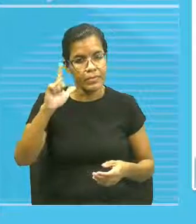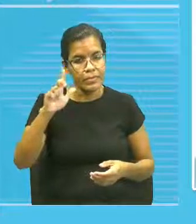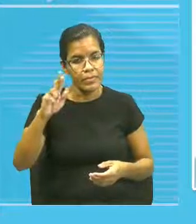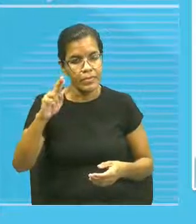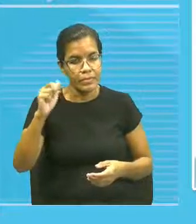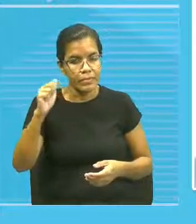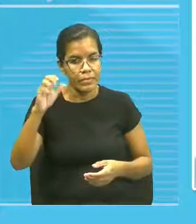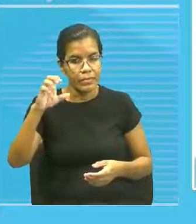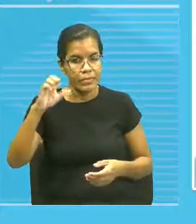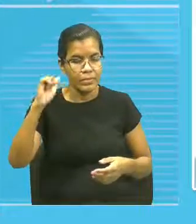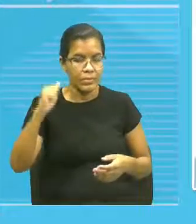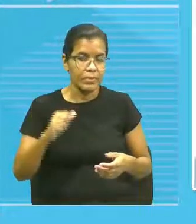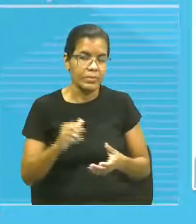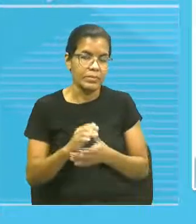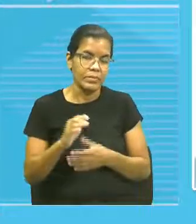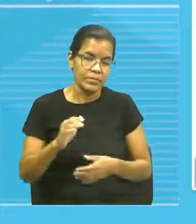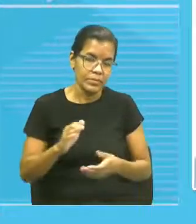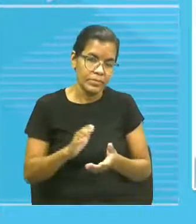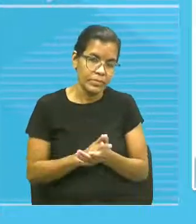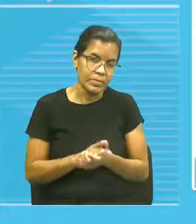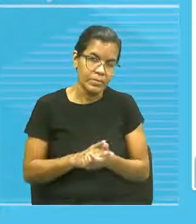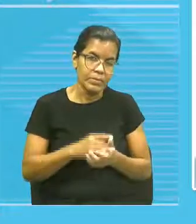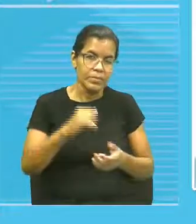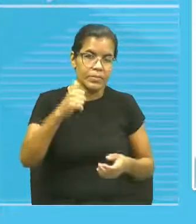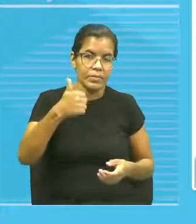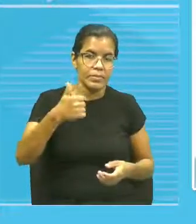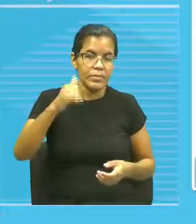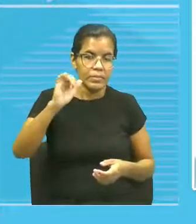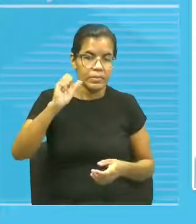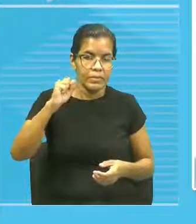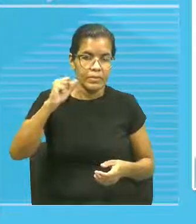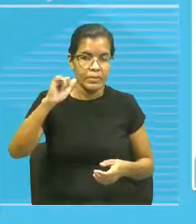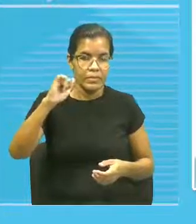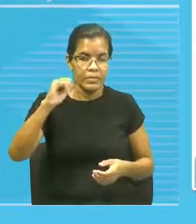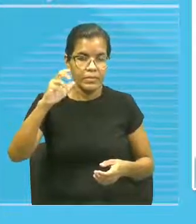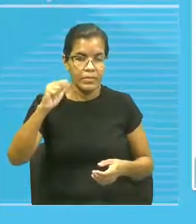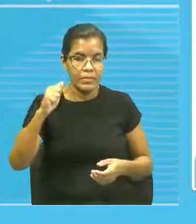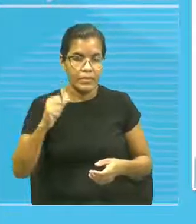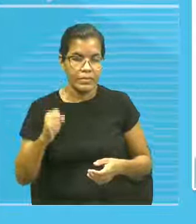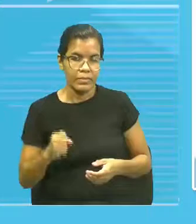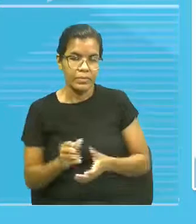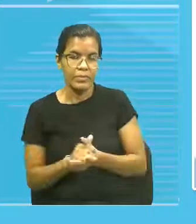entrar, então tá bom, pode entrar, viu, linda? Se acomode.